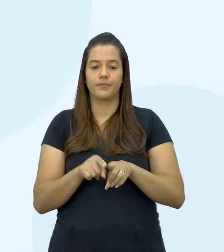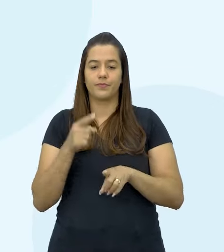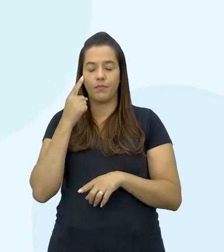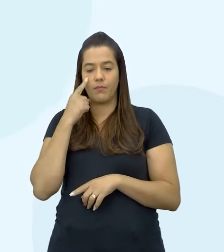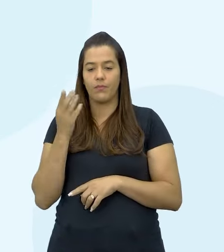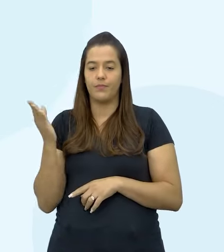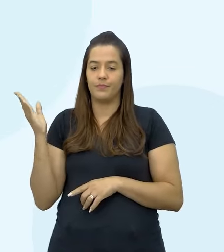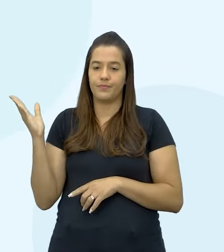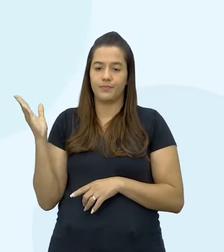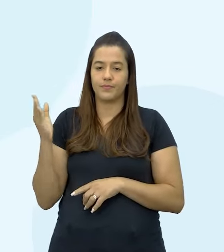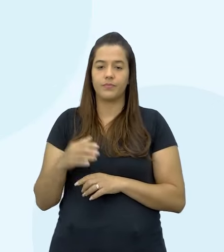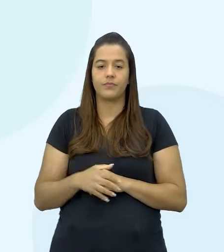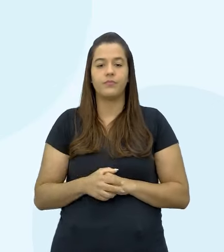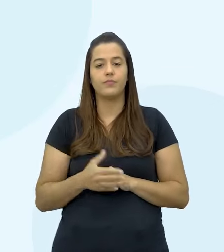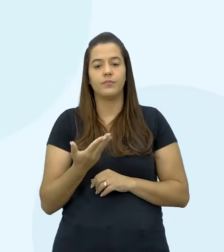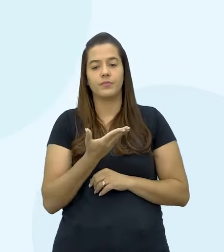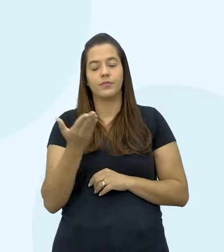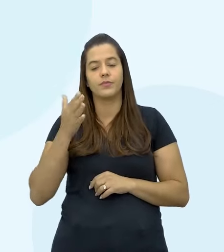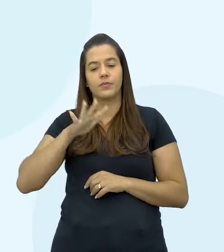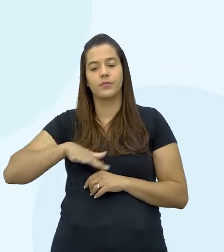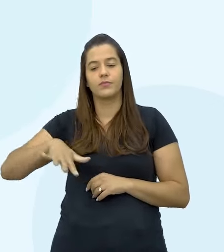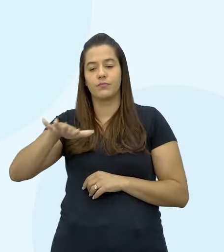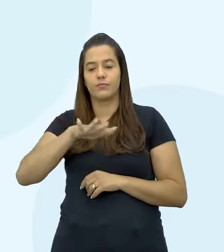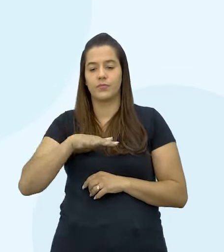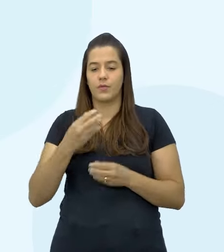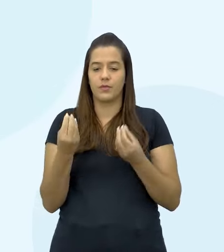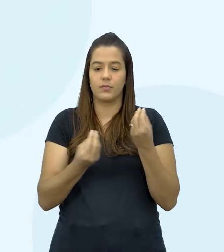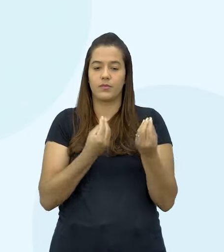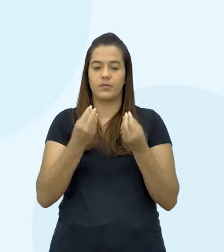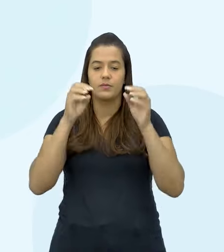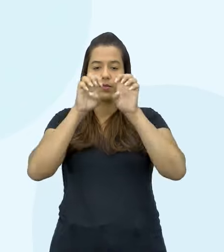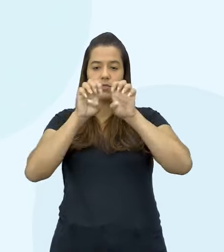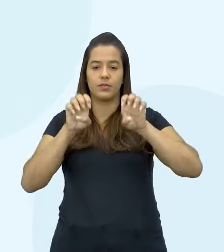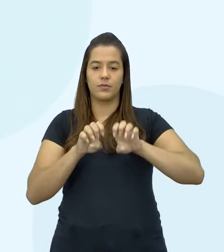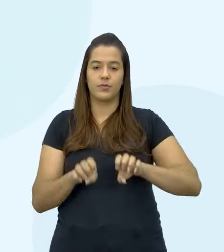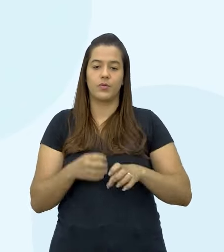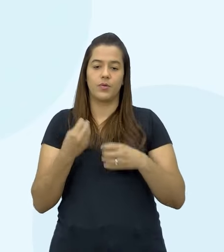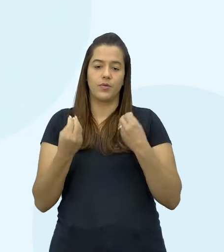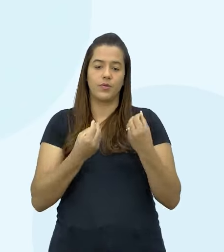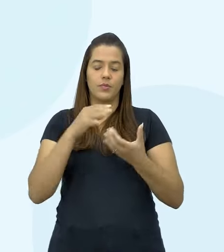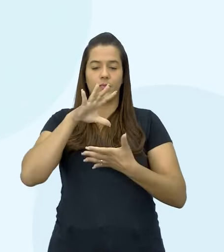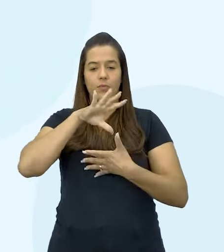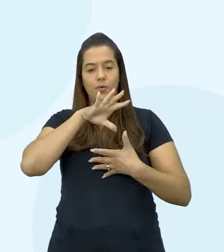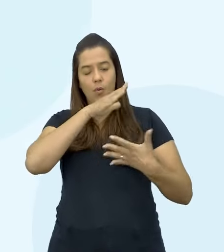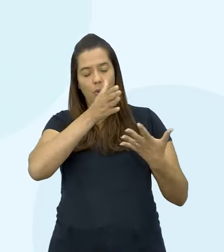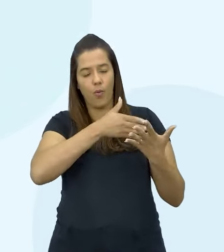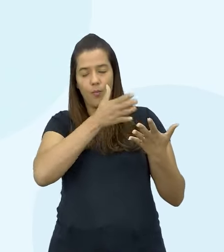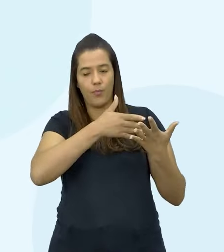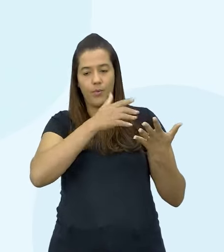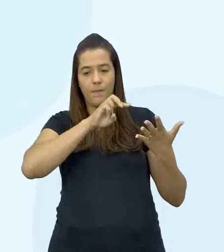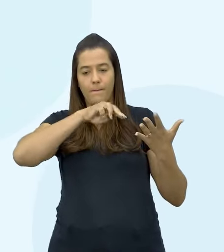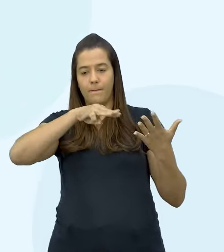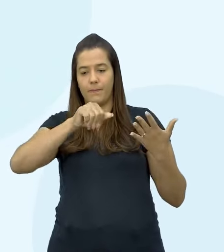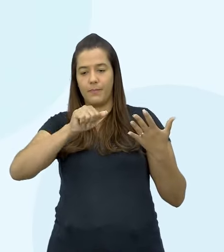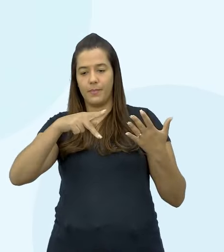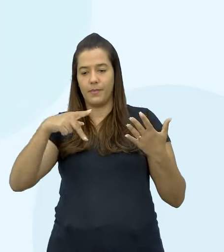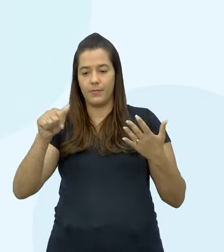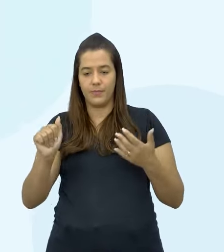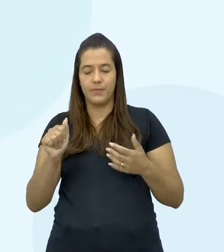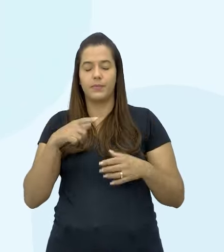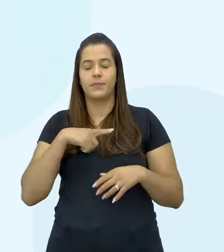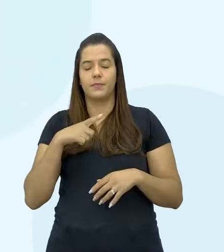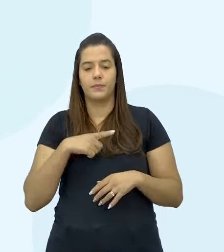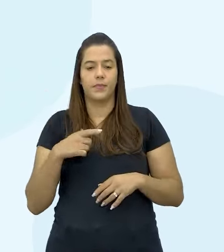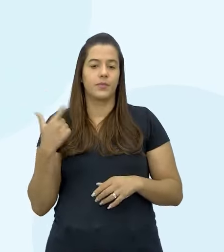vocês conseguem ver de maneira geral como está estruturado o nosso mapa Superar Desafio de Humanas, né?